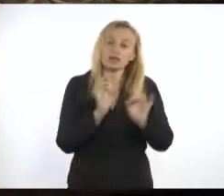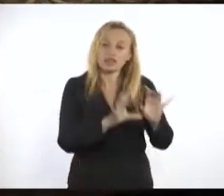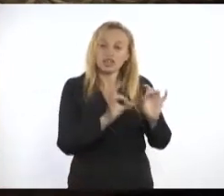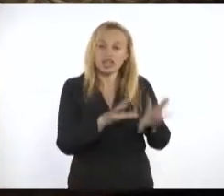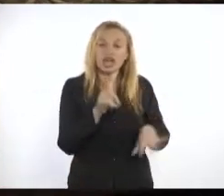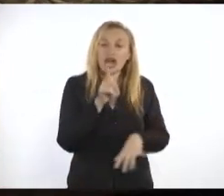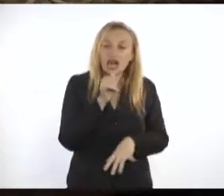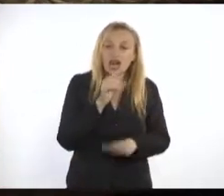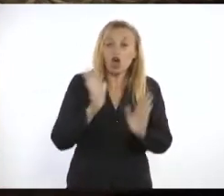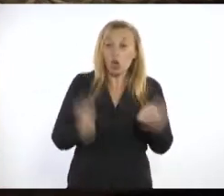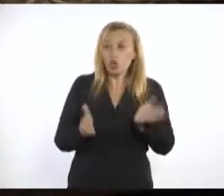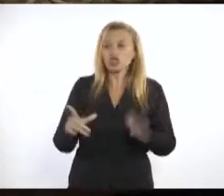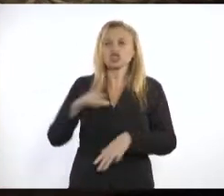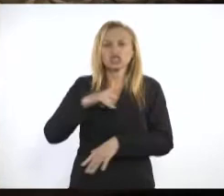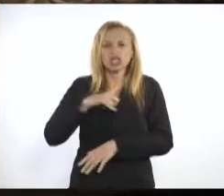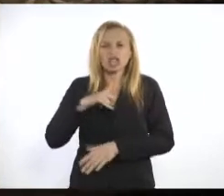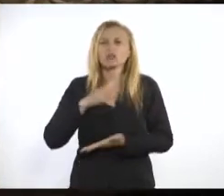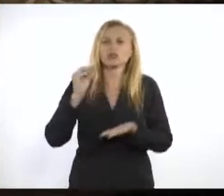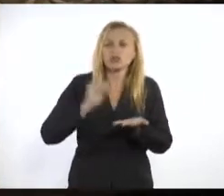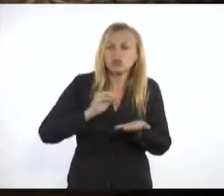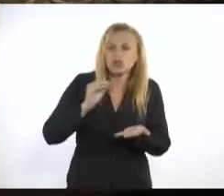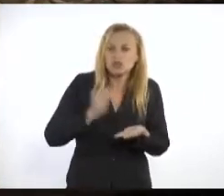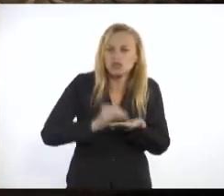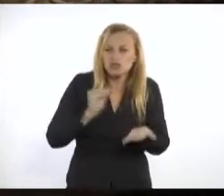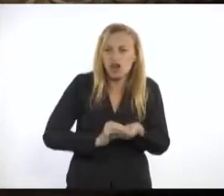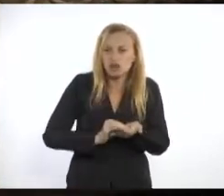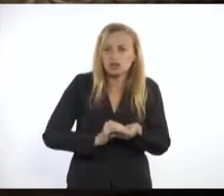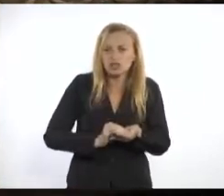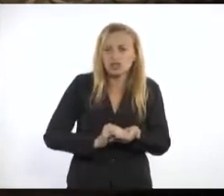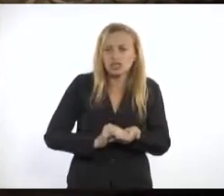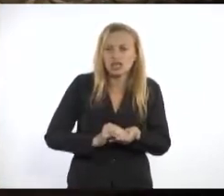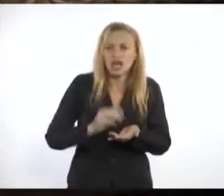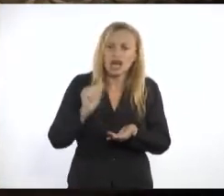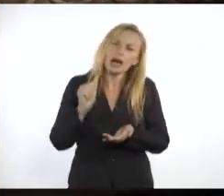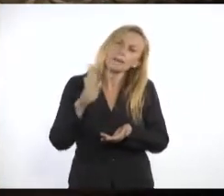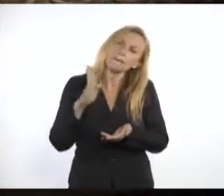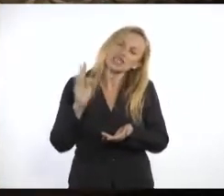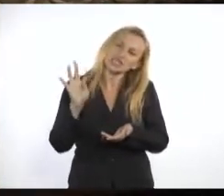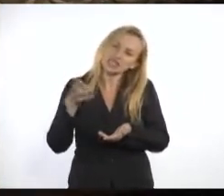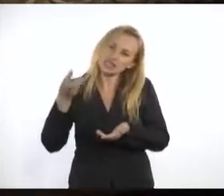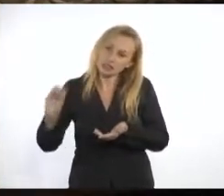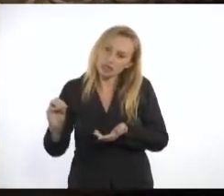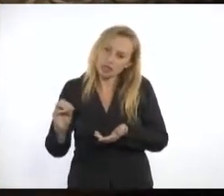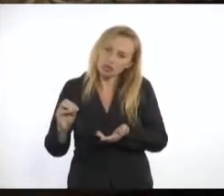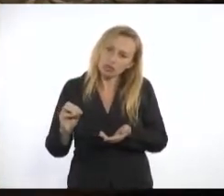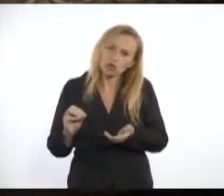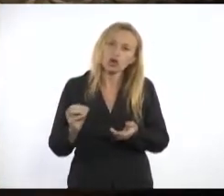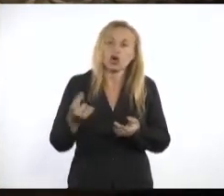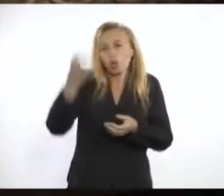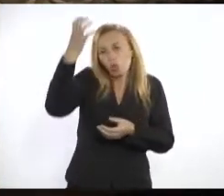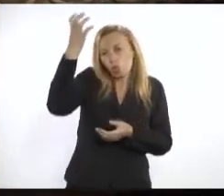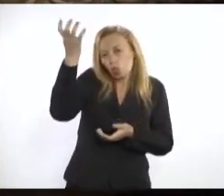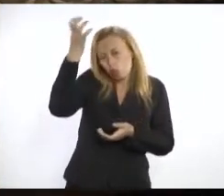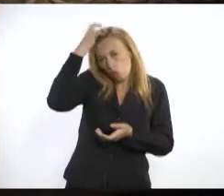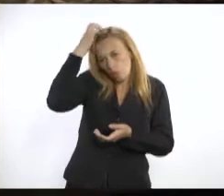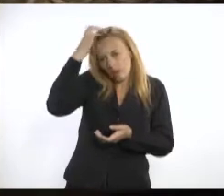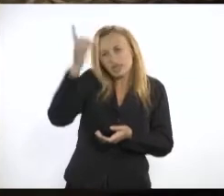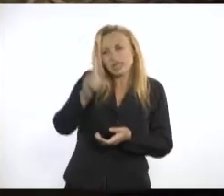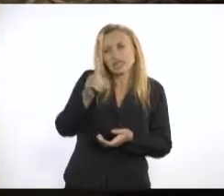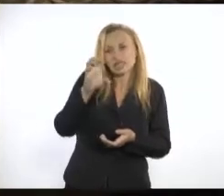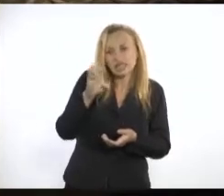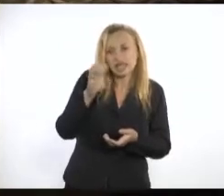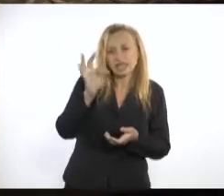tem concretamente falta de abastecimentos por conta do detergente, por